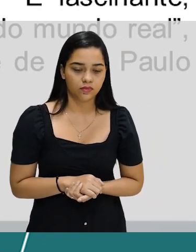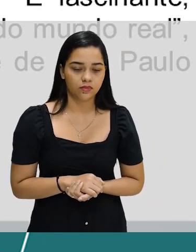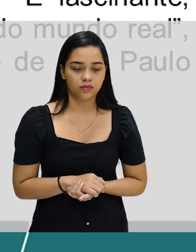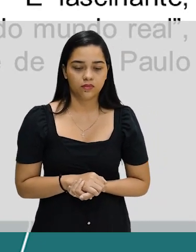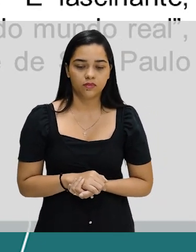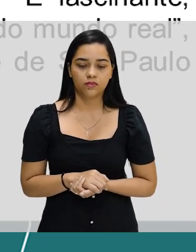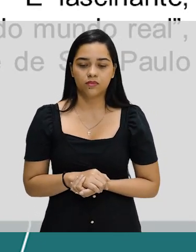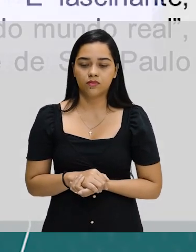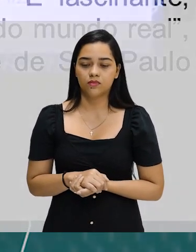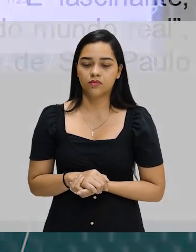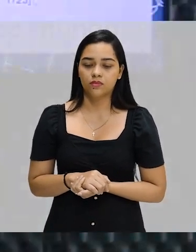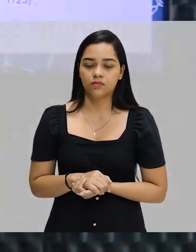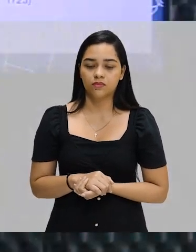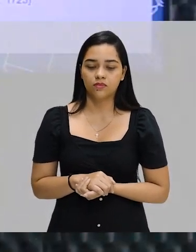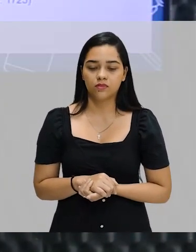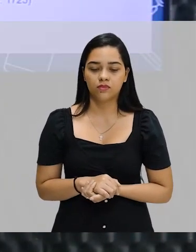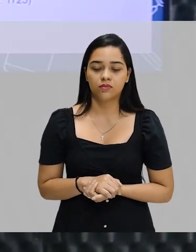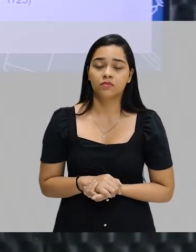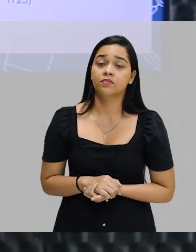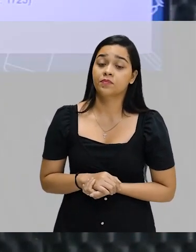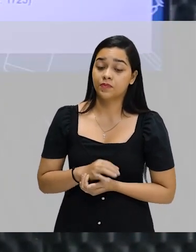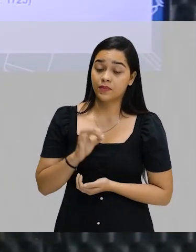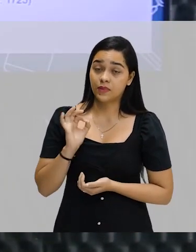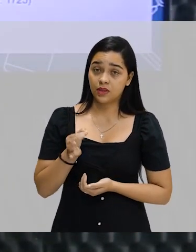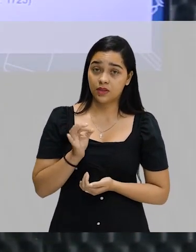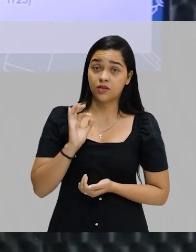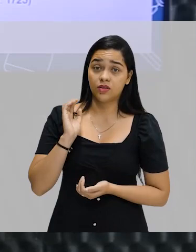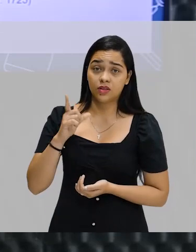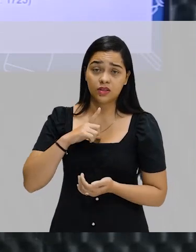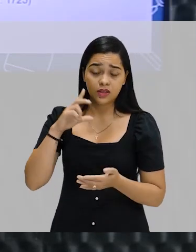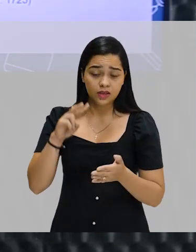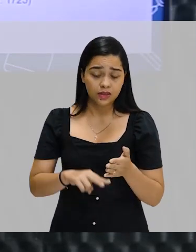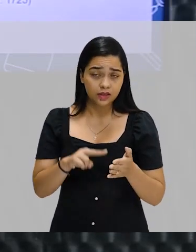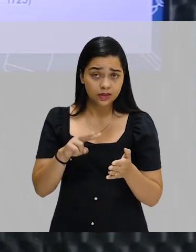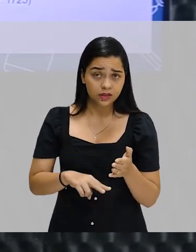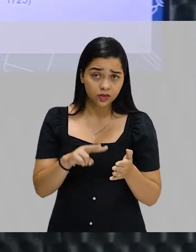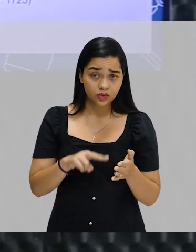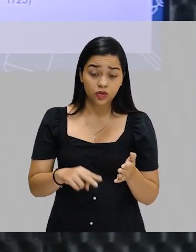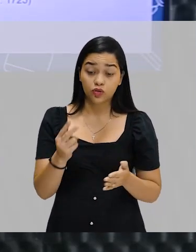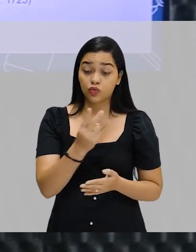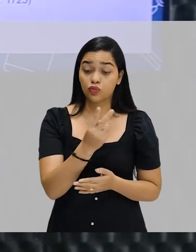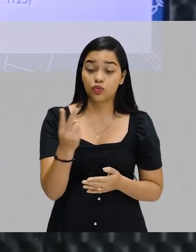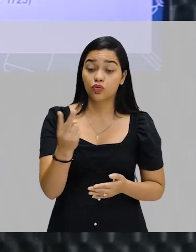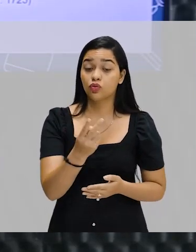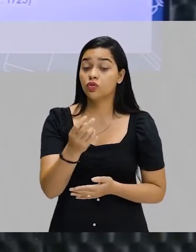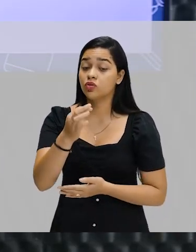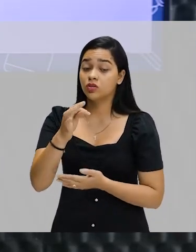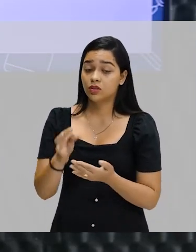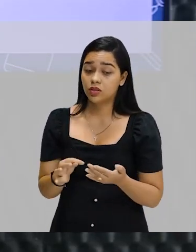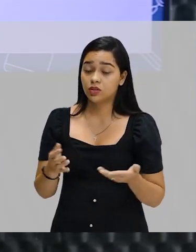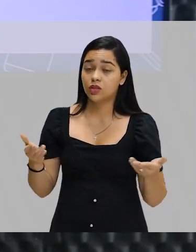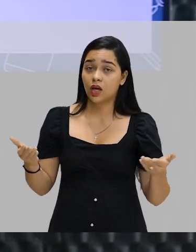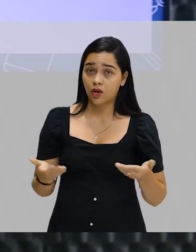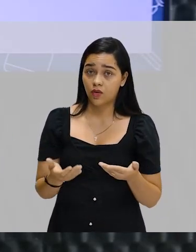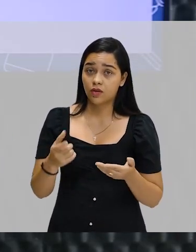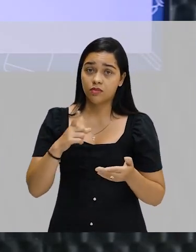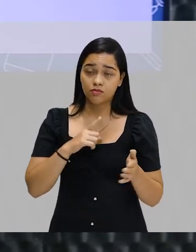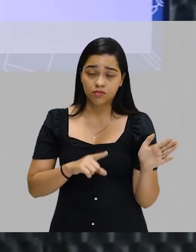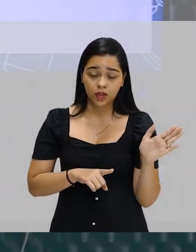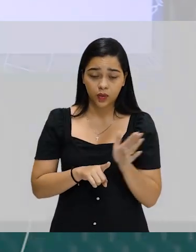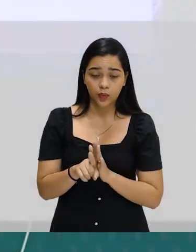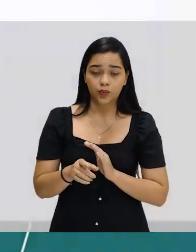Universidade de São Paulo. Muito bem, já fizemos a leitura dos dois textos, né? Agora vamos para a